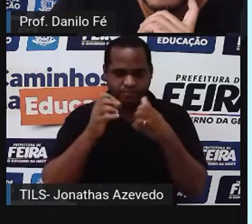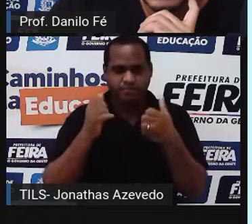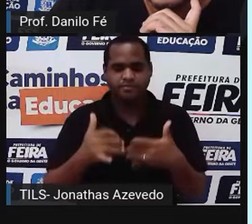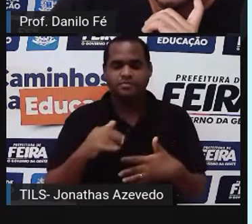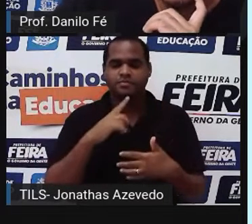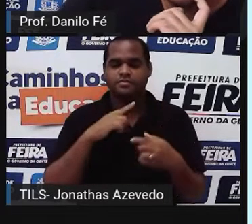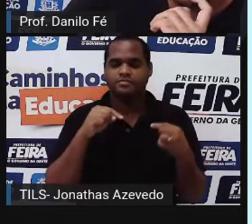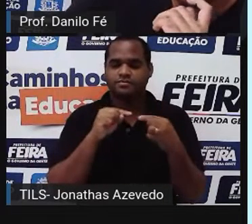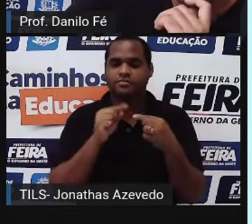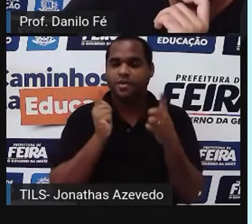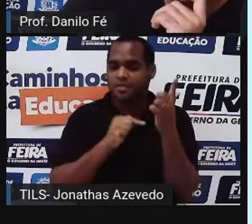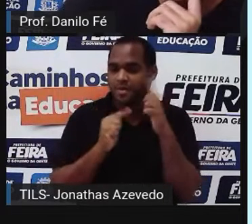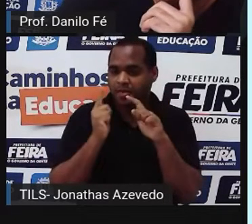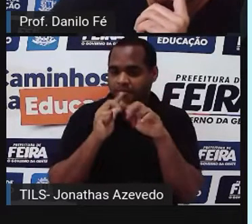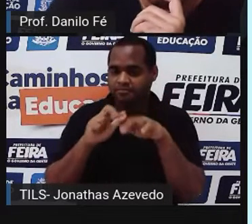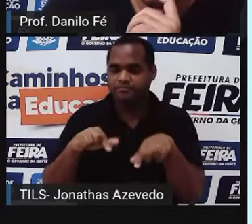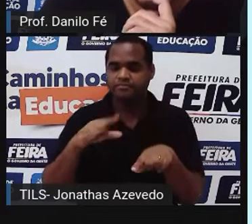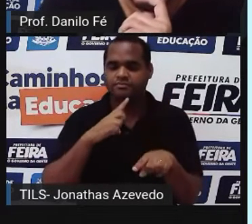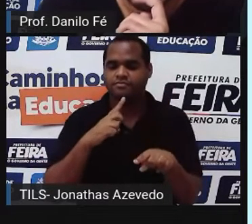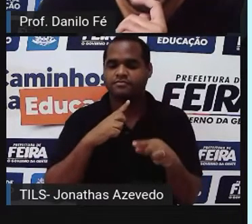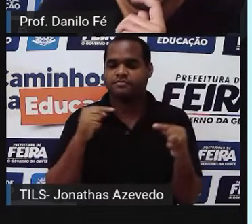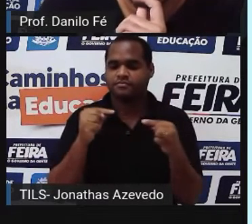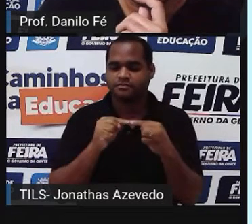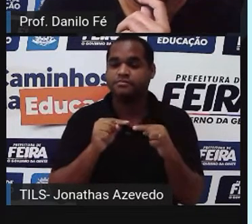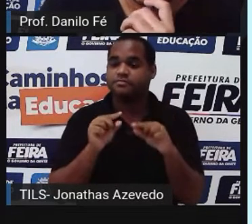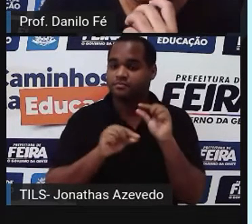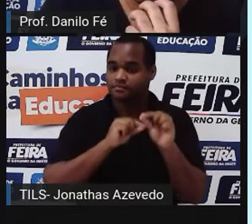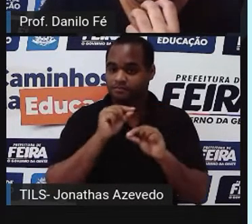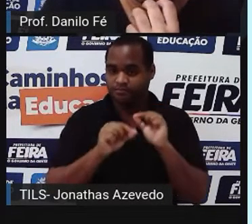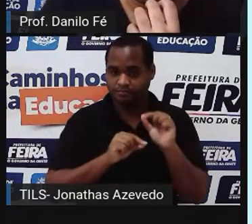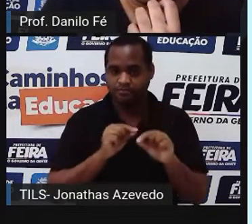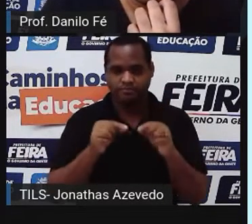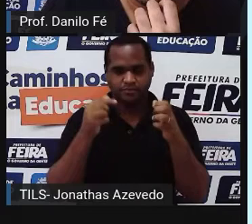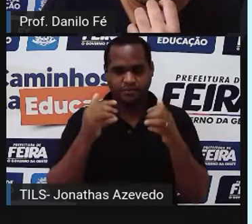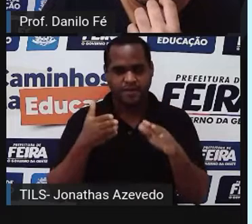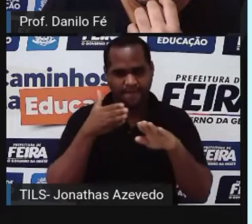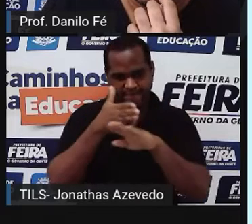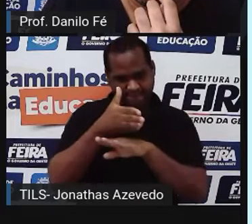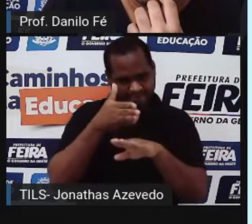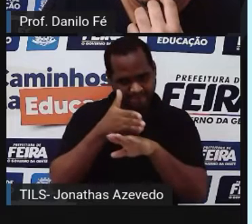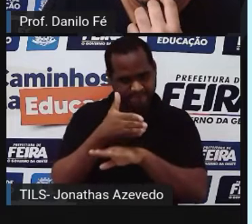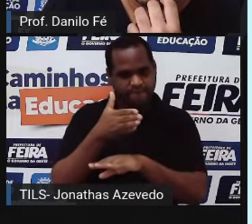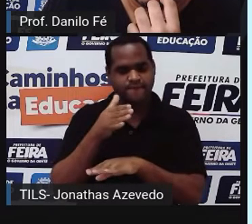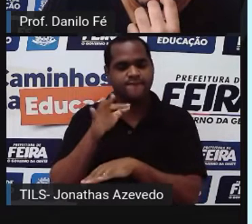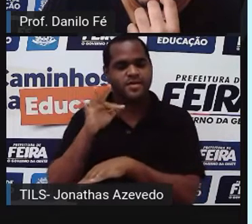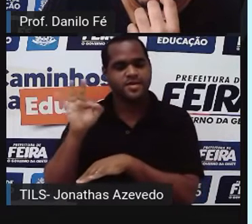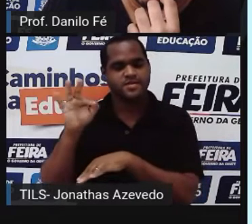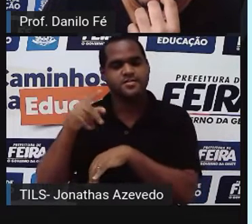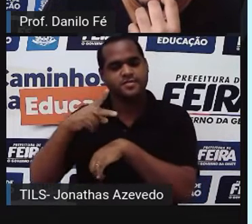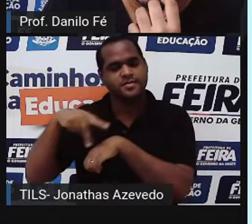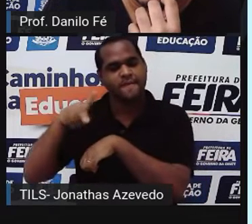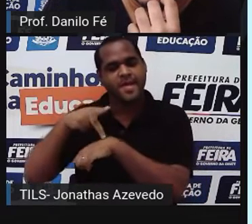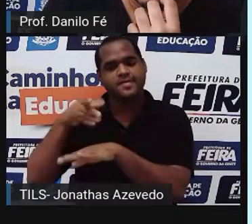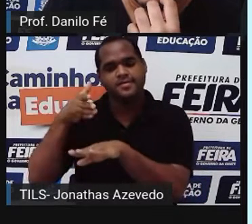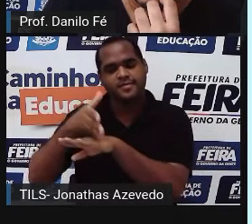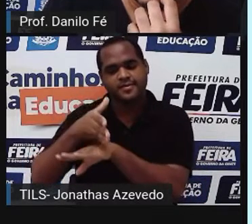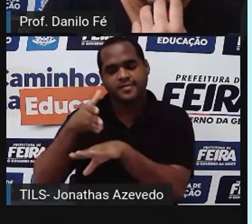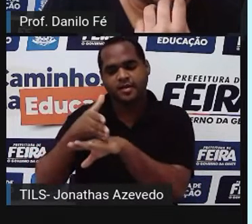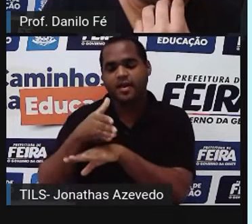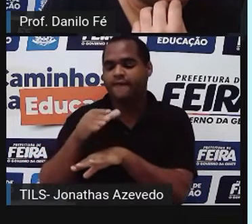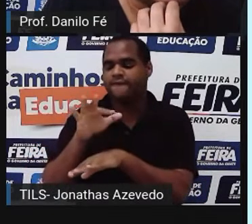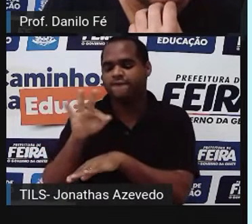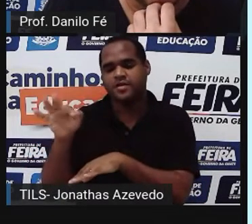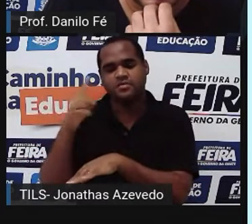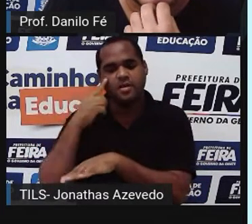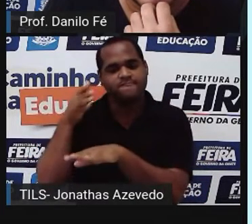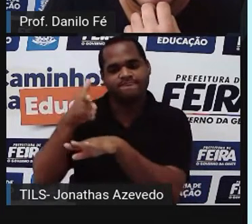ele consegue seu maior feito, que é a invasão da França. Vocês veem aí a França invadida, aqui